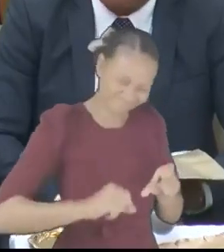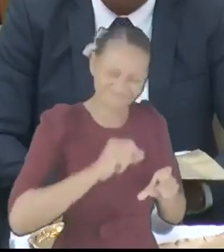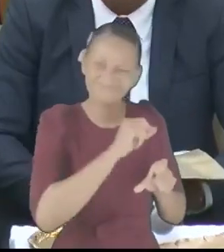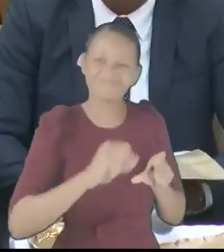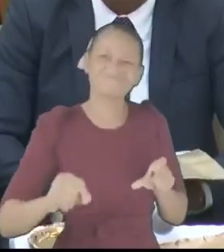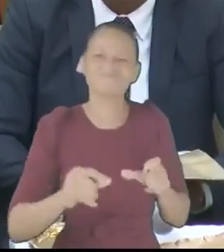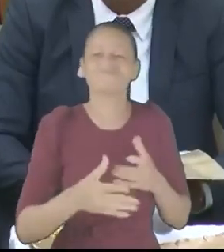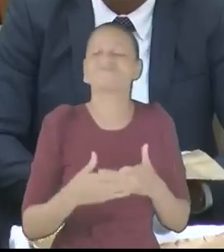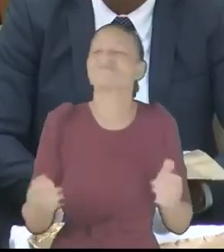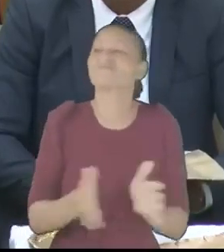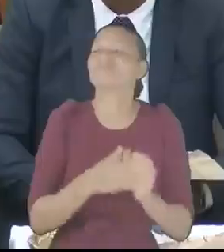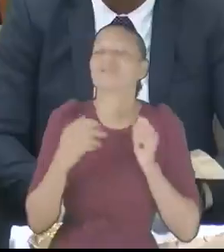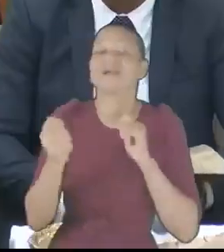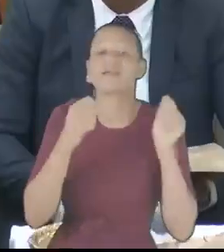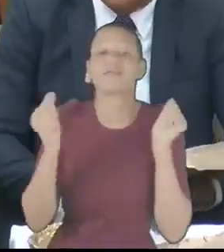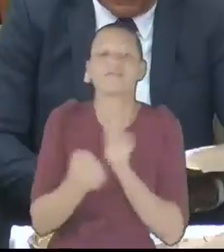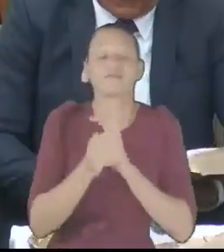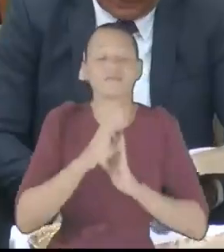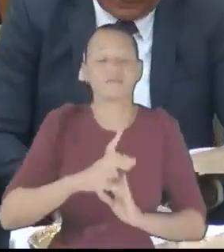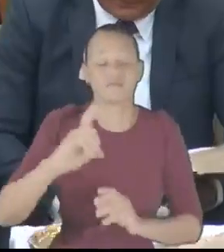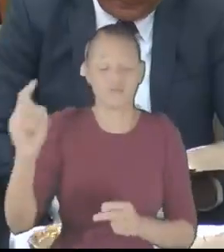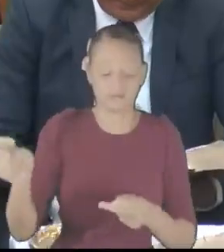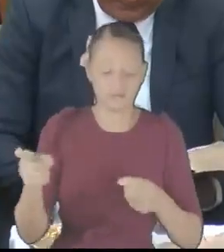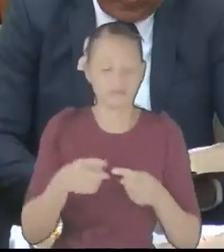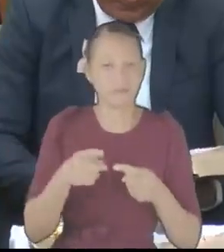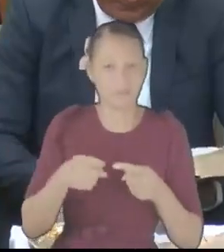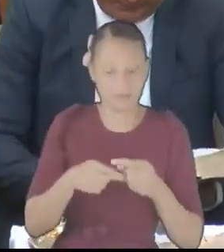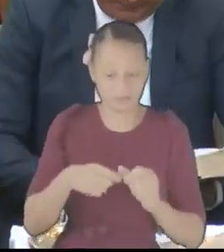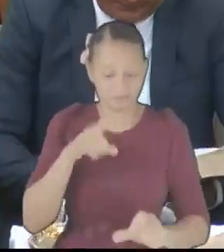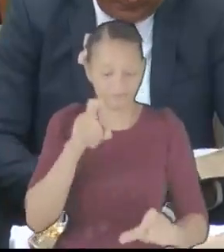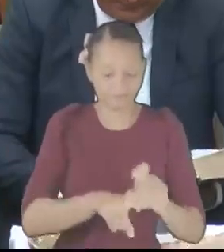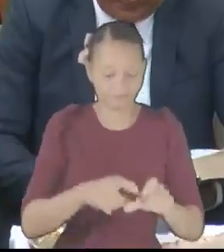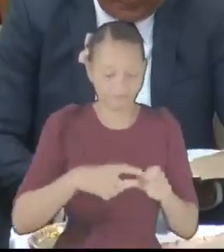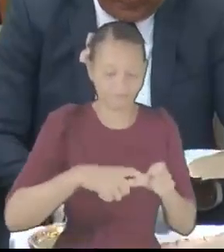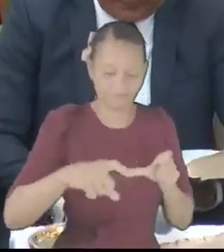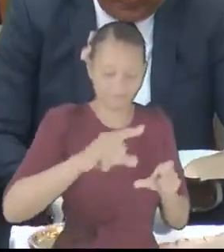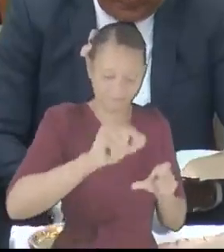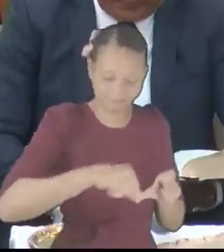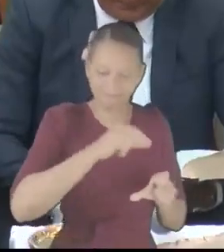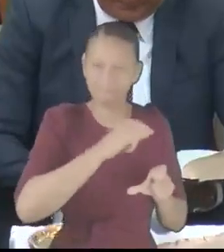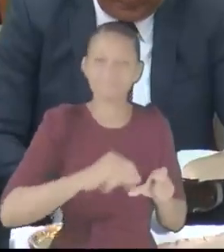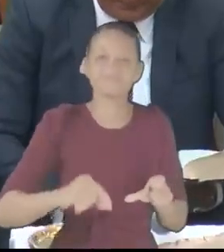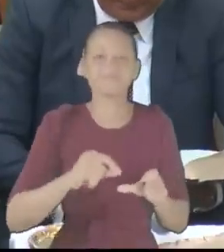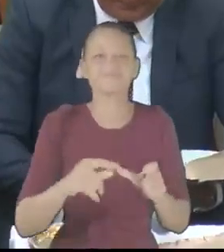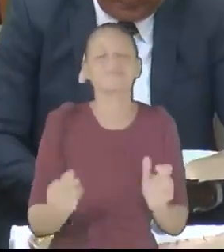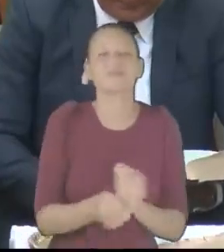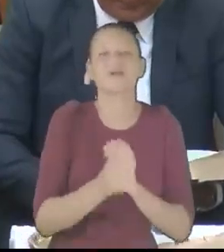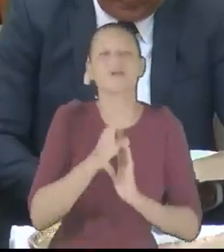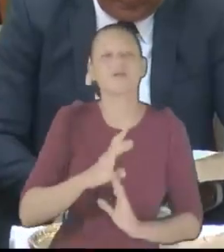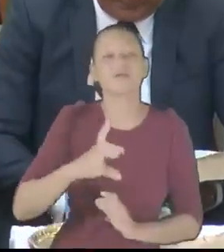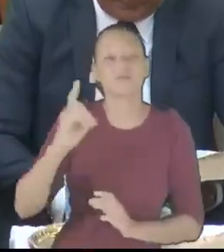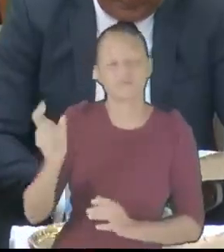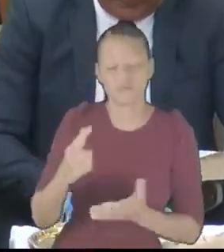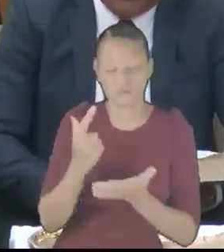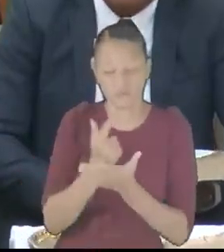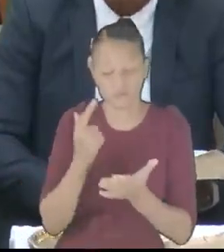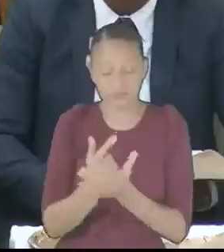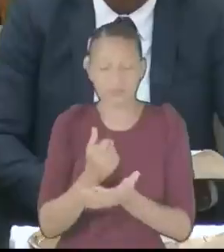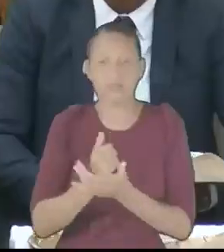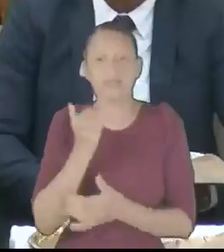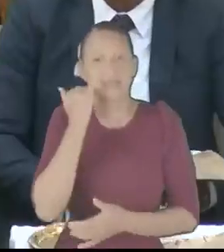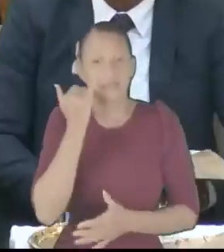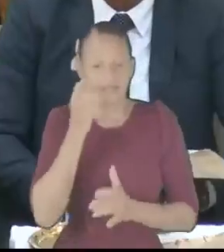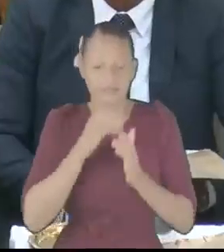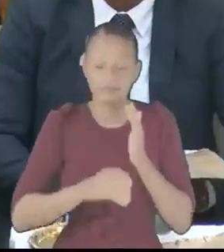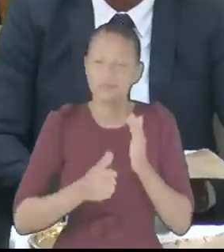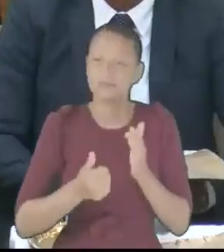Aleluia, glória a Deus. Primeiro, a dívida foi riscada. Glória a Deus. Lá no livro de Jeremias,